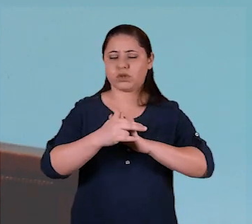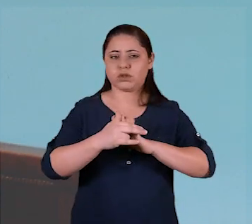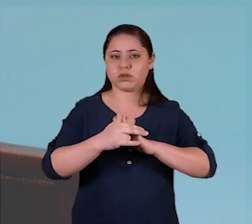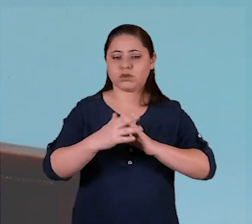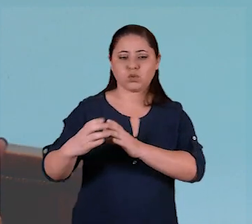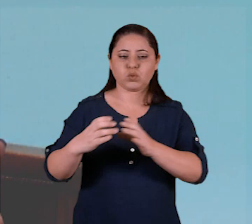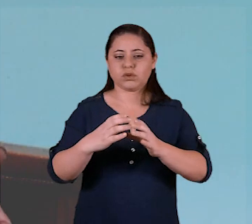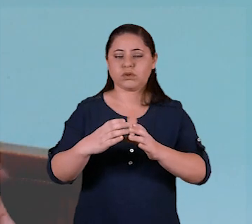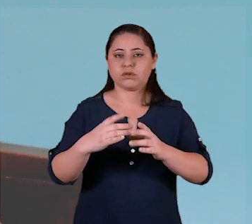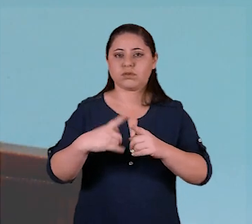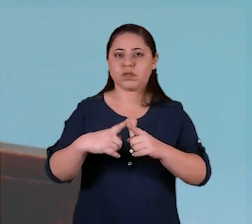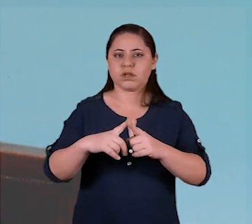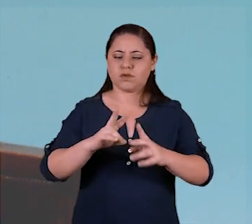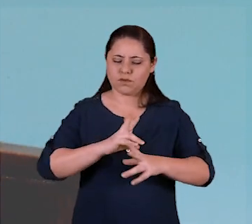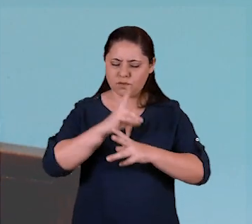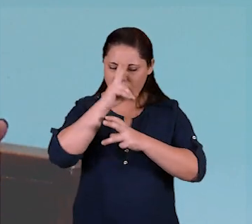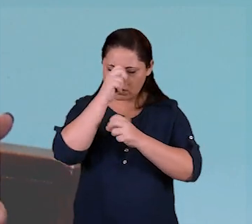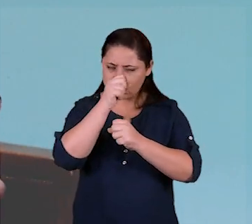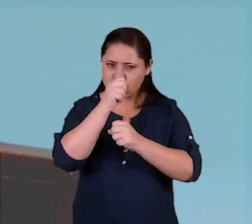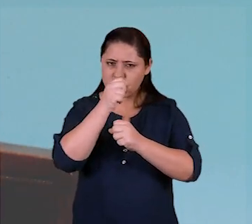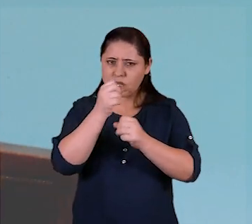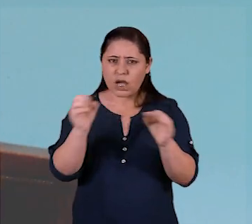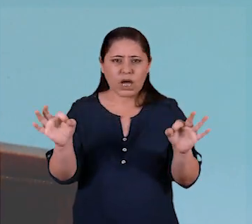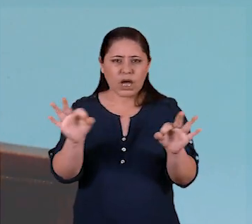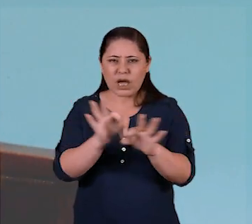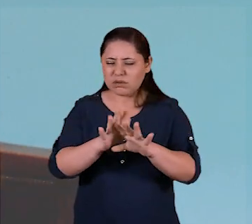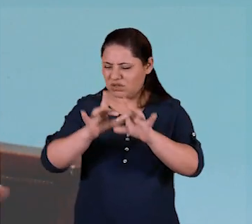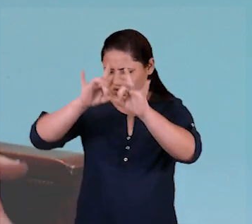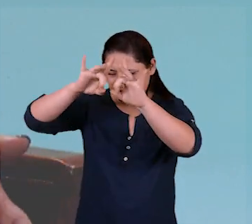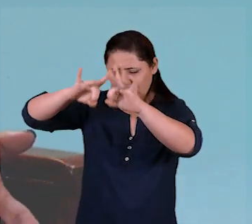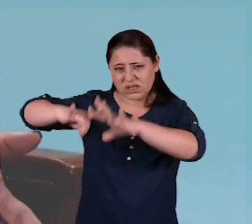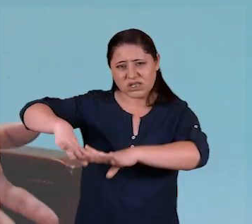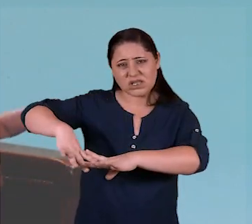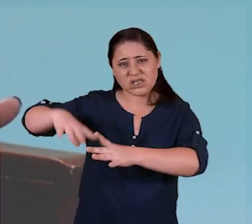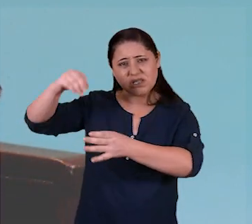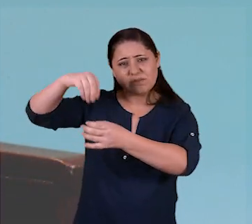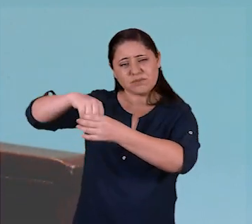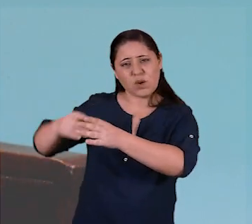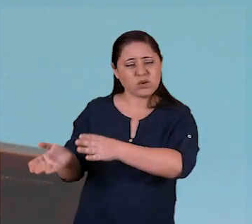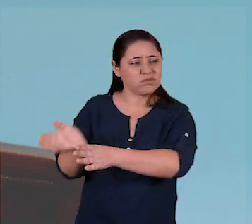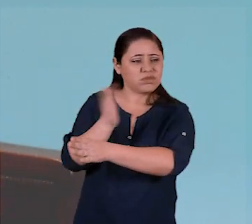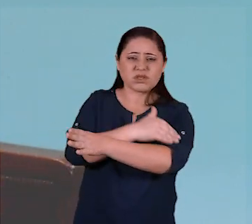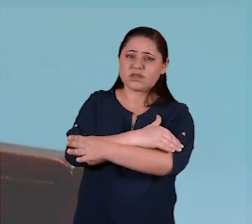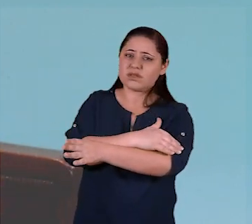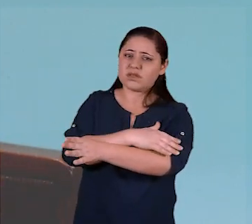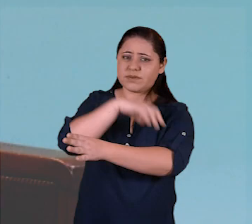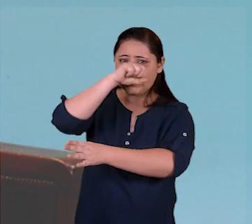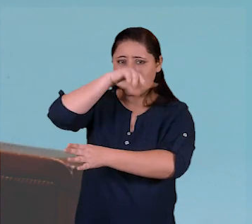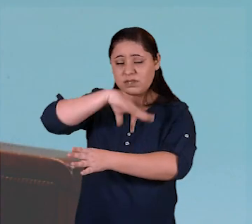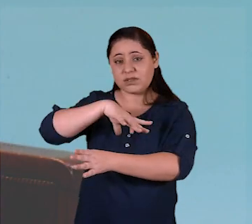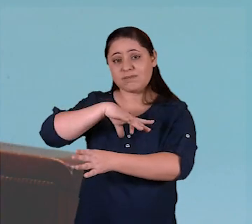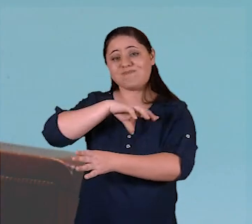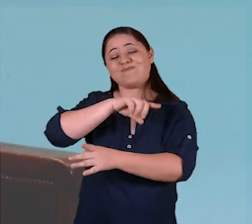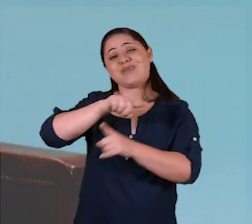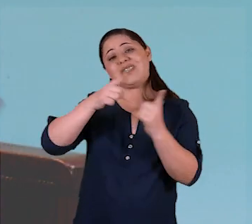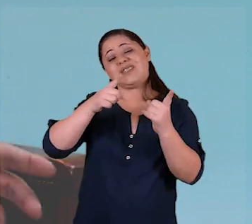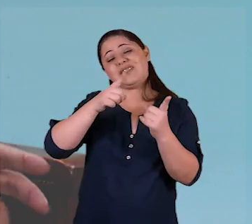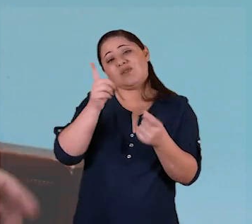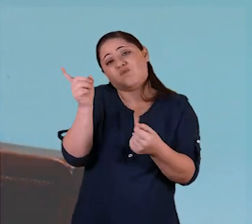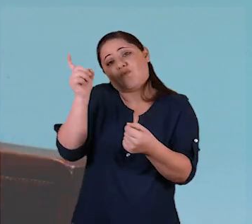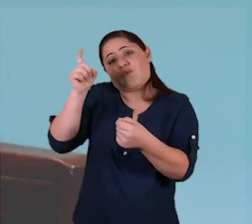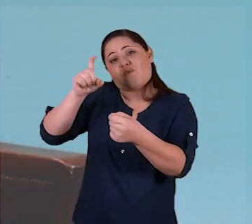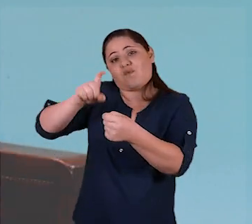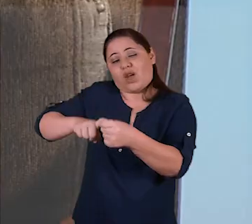para fortalecer, para que ela consiga sair desse ciclo de violência. Se elas decidem voltar, é uma situação